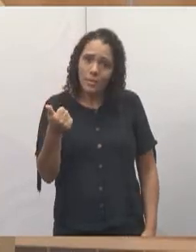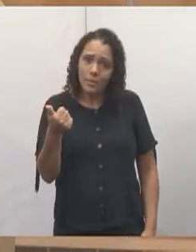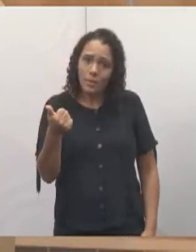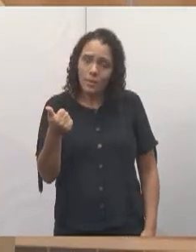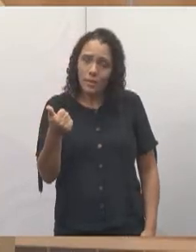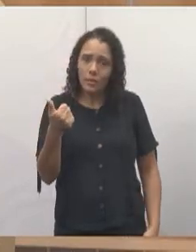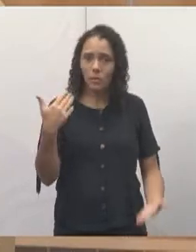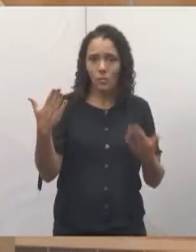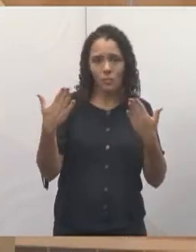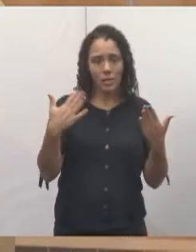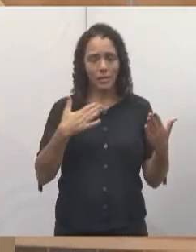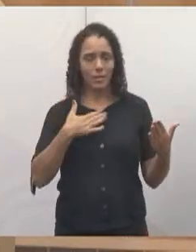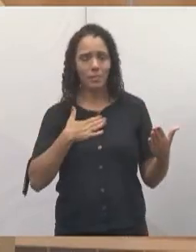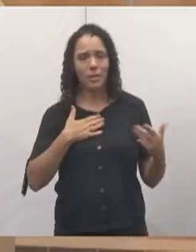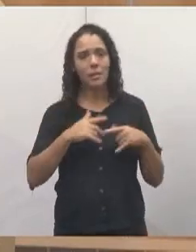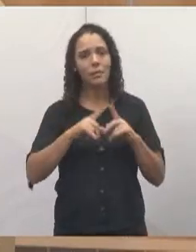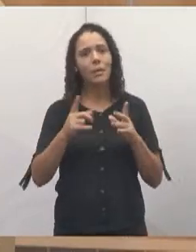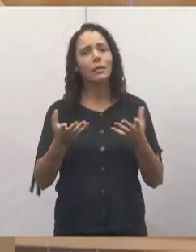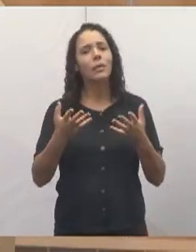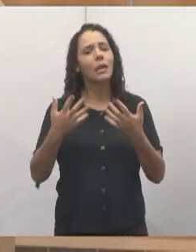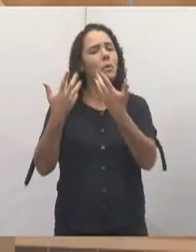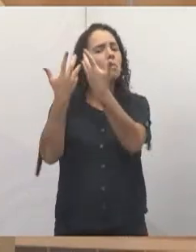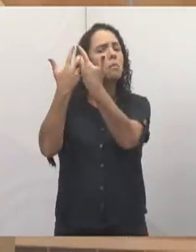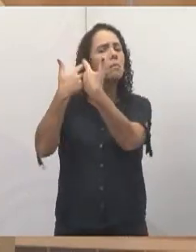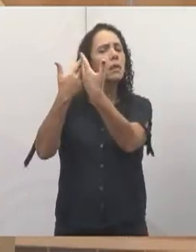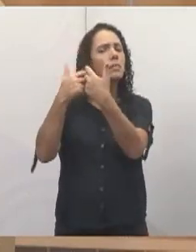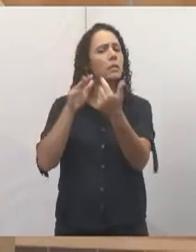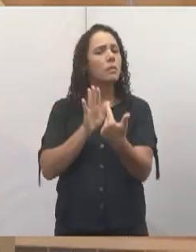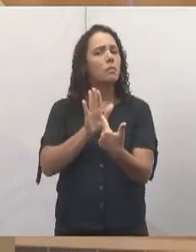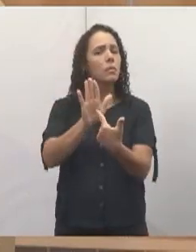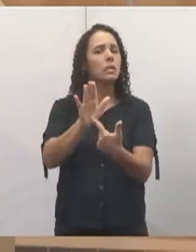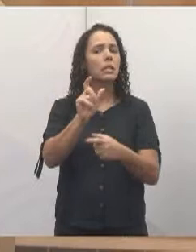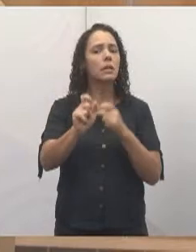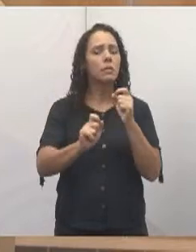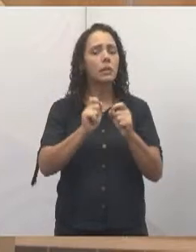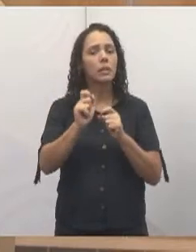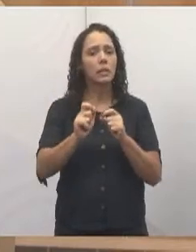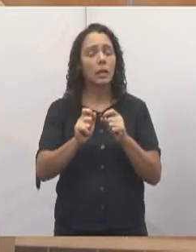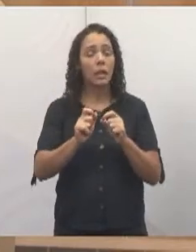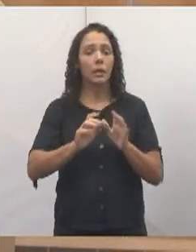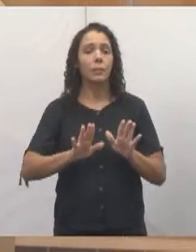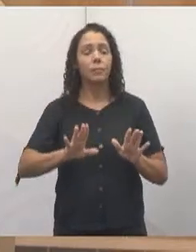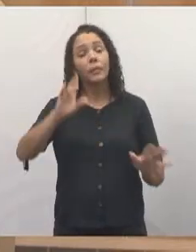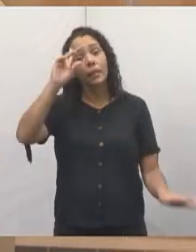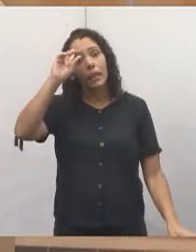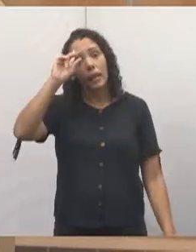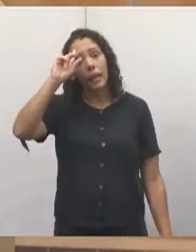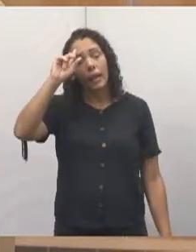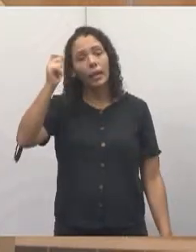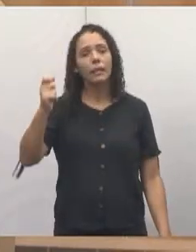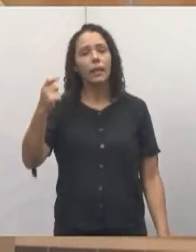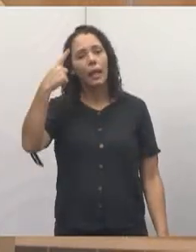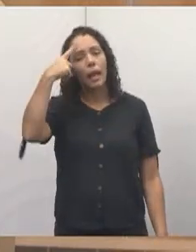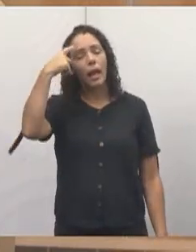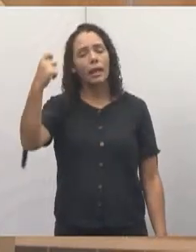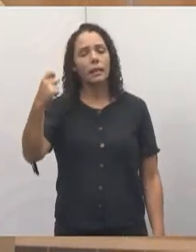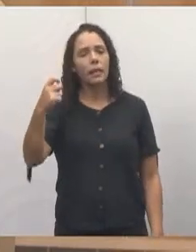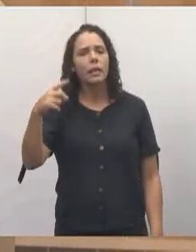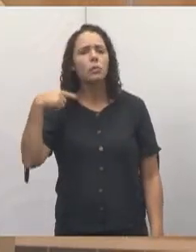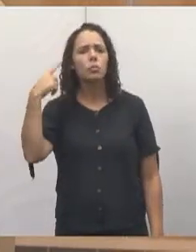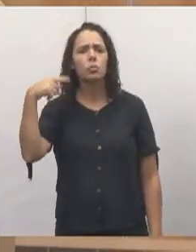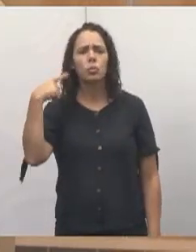reflexão sobre essa denominação, que basicamente nos traz a ideia daquele advogado